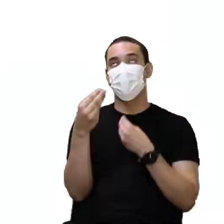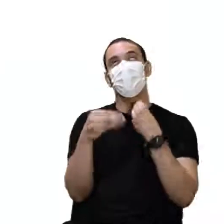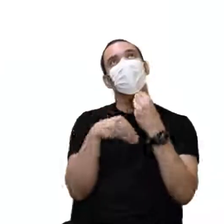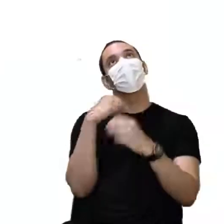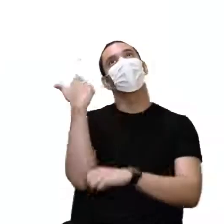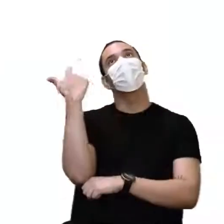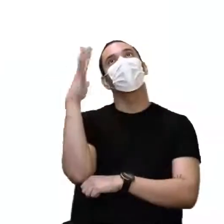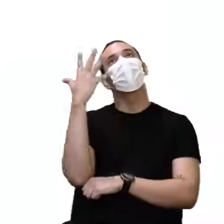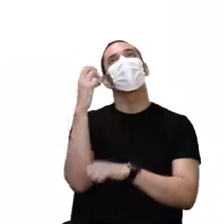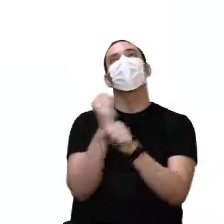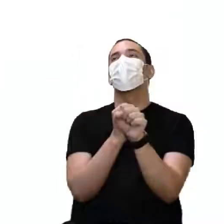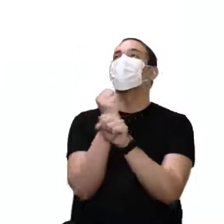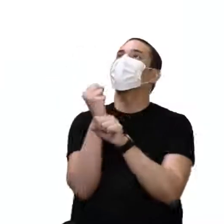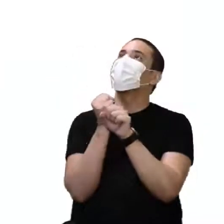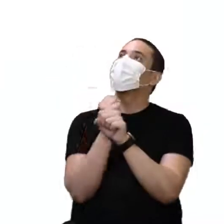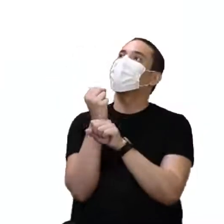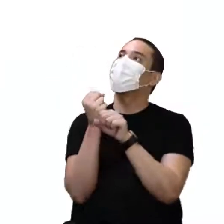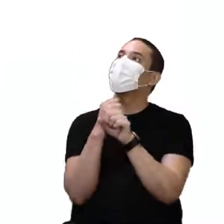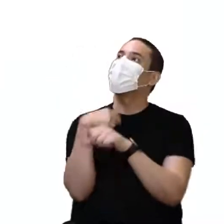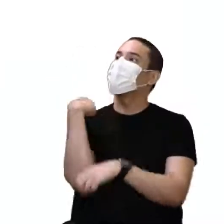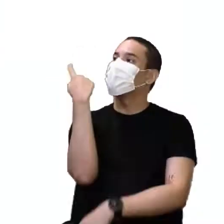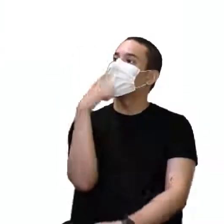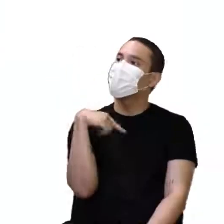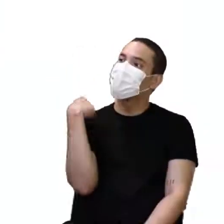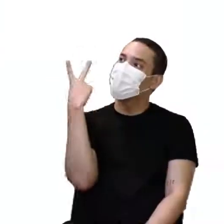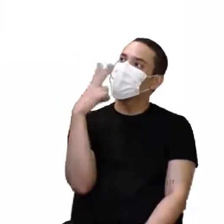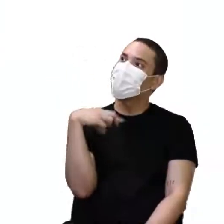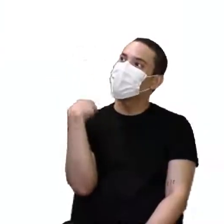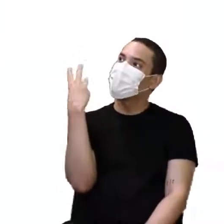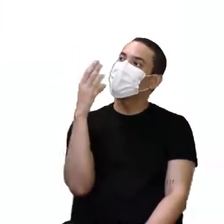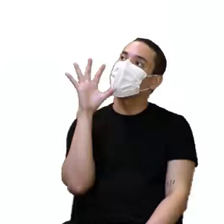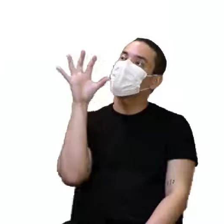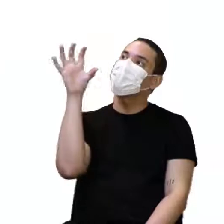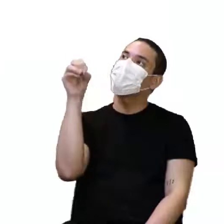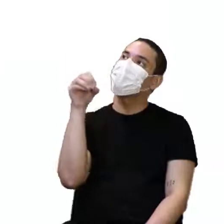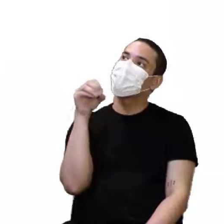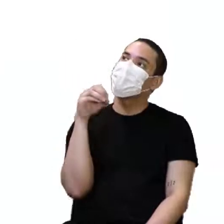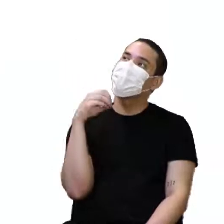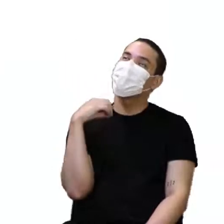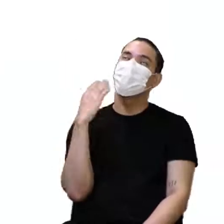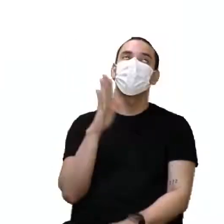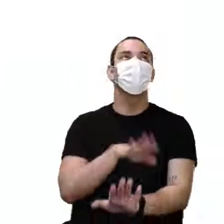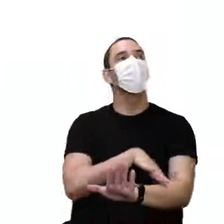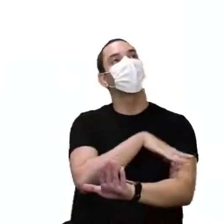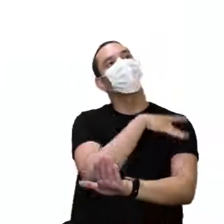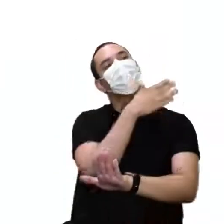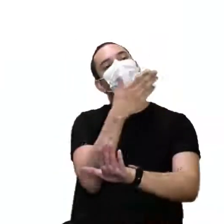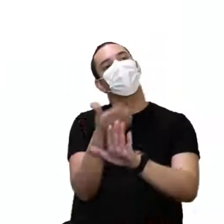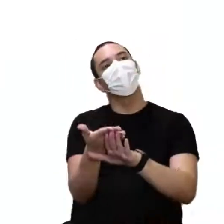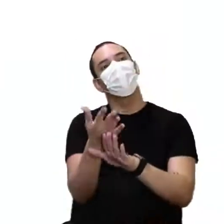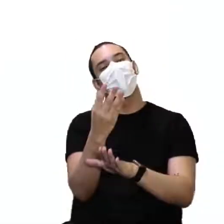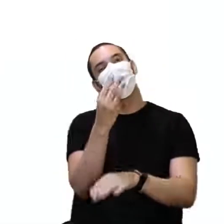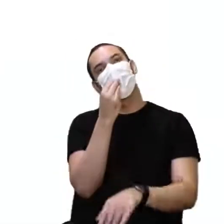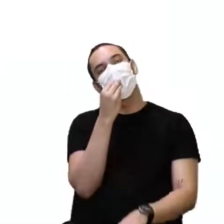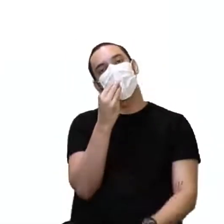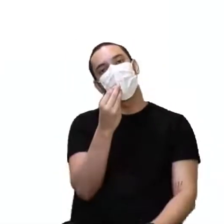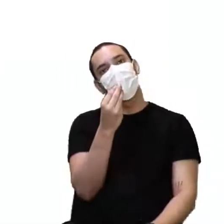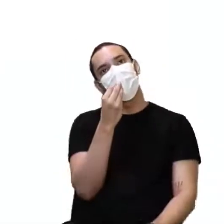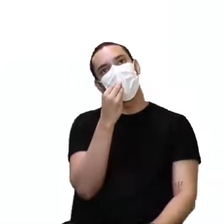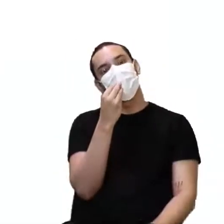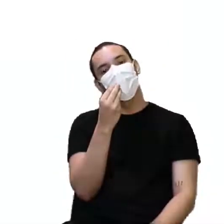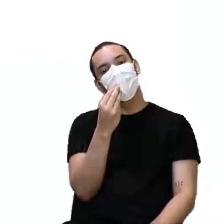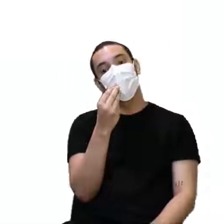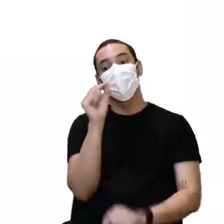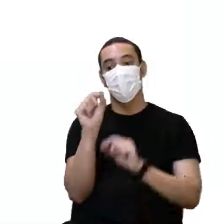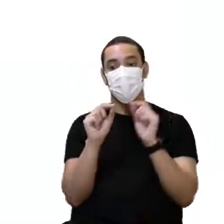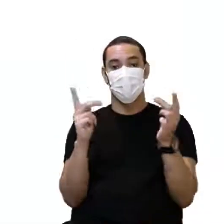folhas, passam horas, é igual bugio, né? Come folha pra danado. Passa o dia comendo. Aí,